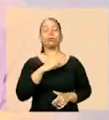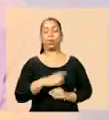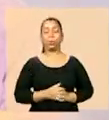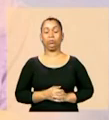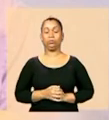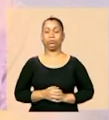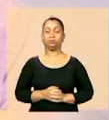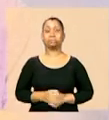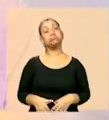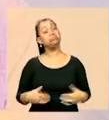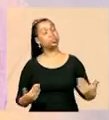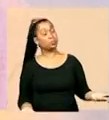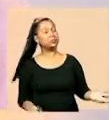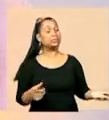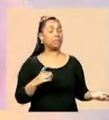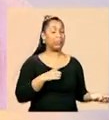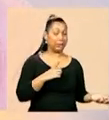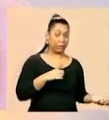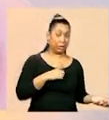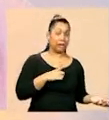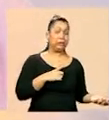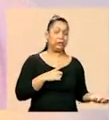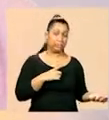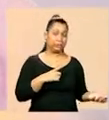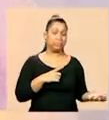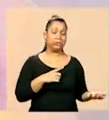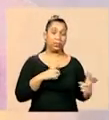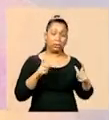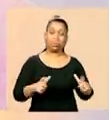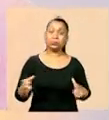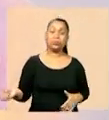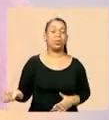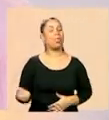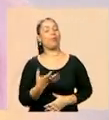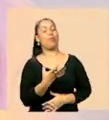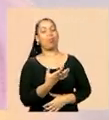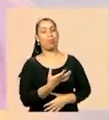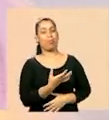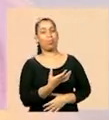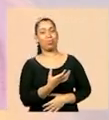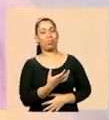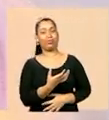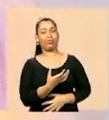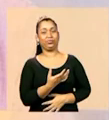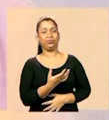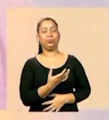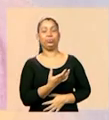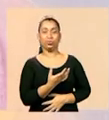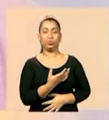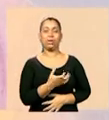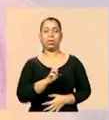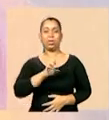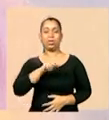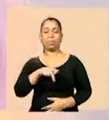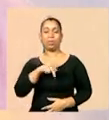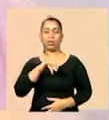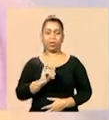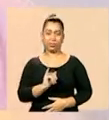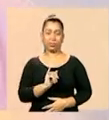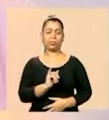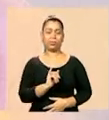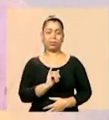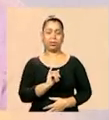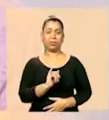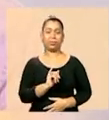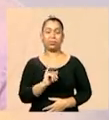É um mercado sempre inovador, o equipamento de segurança, a proteção, existem grandes empresas